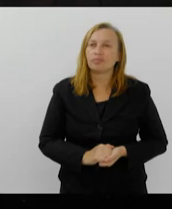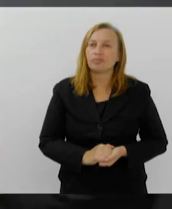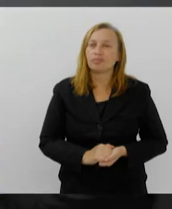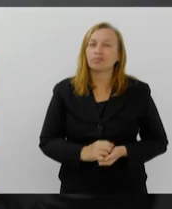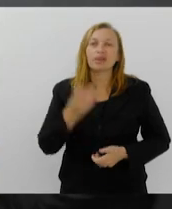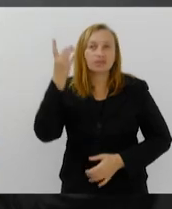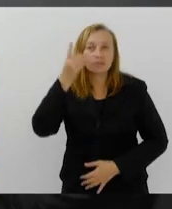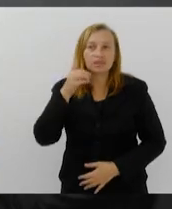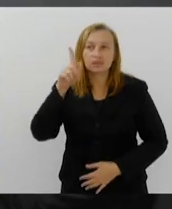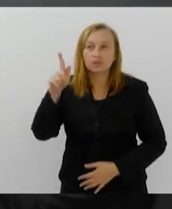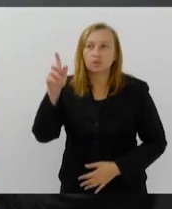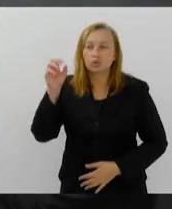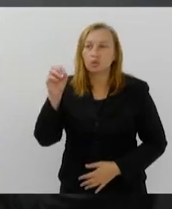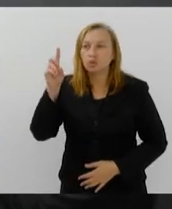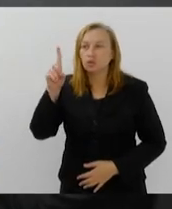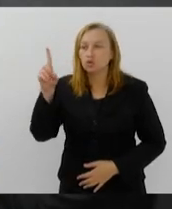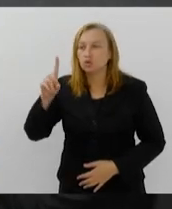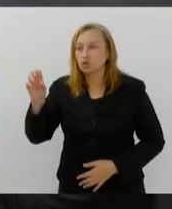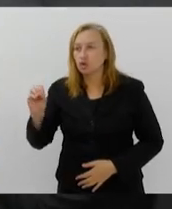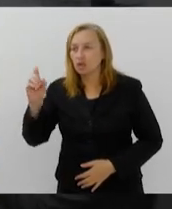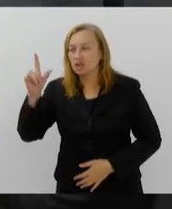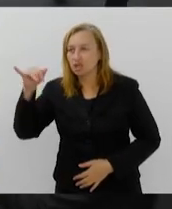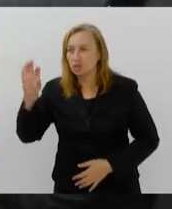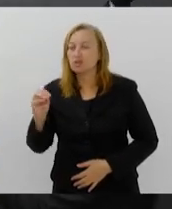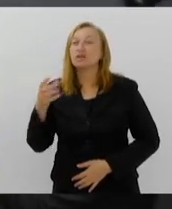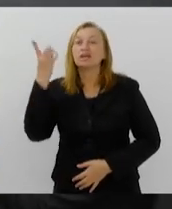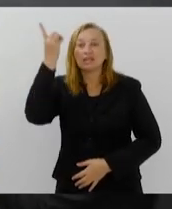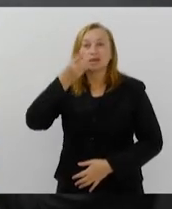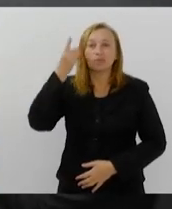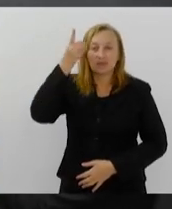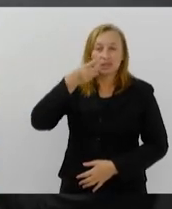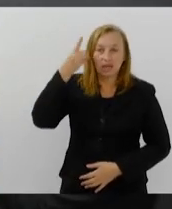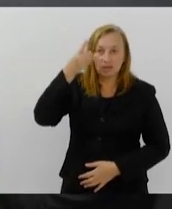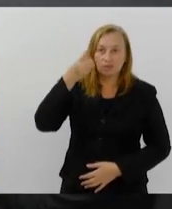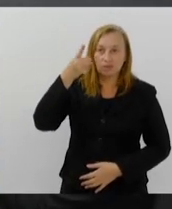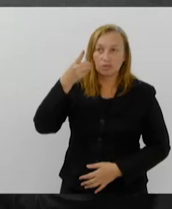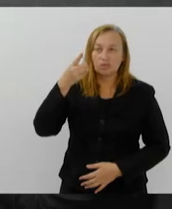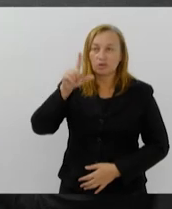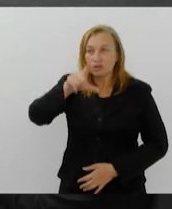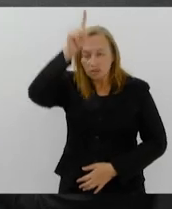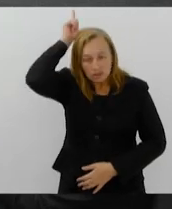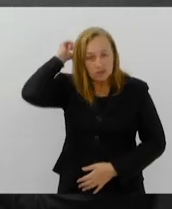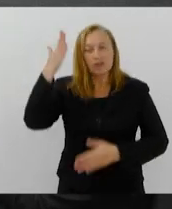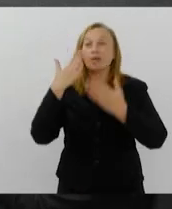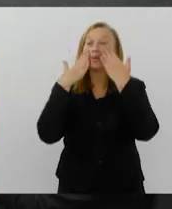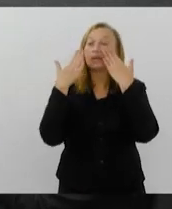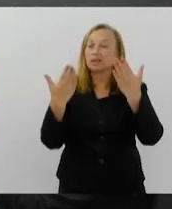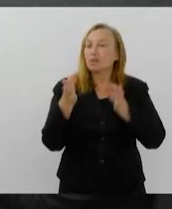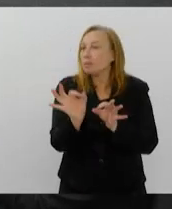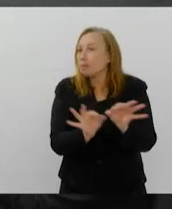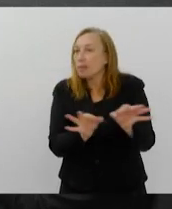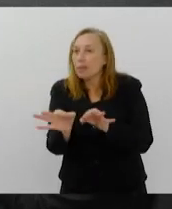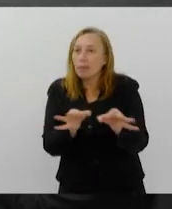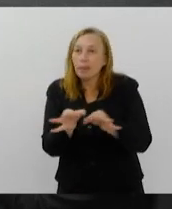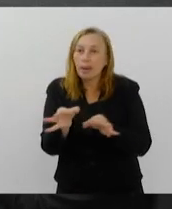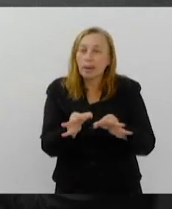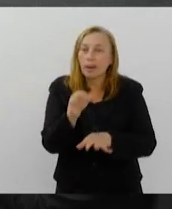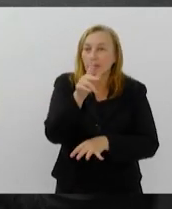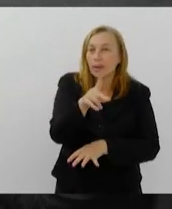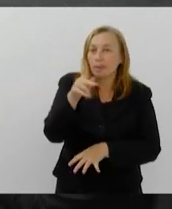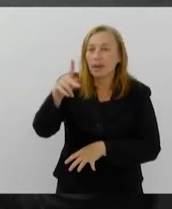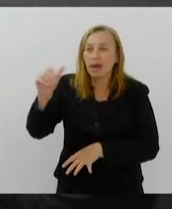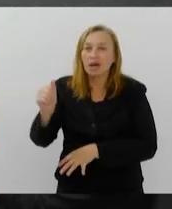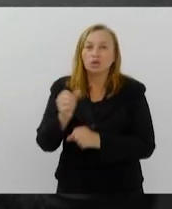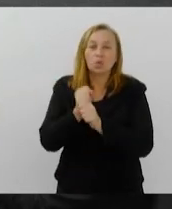Cozolino. Senhor deputado Luiz Paulo, na apresentação e elaboração do PPA aqui no ano